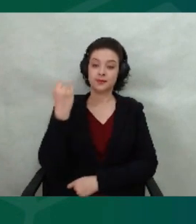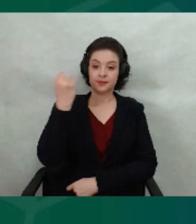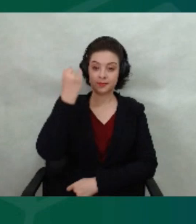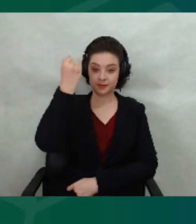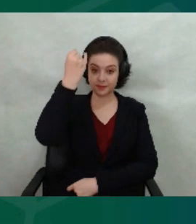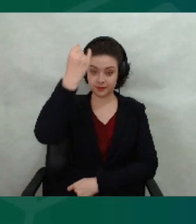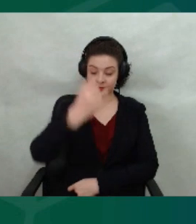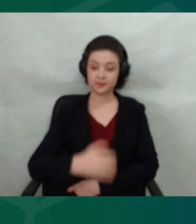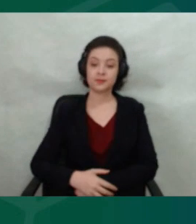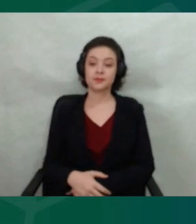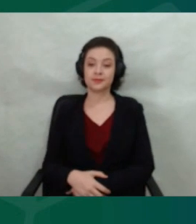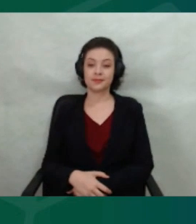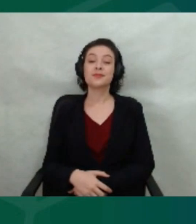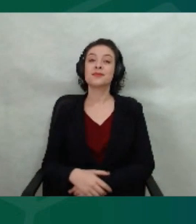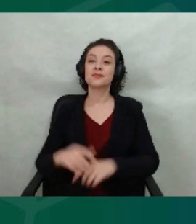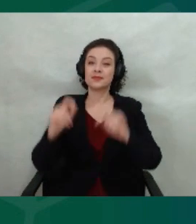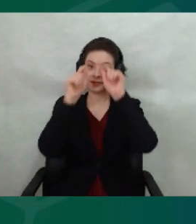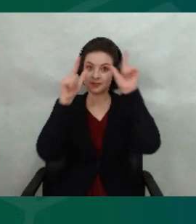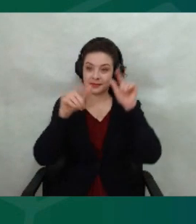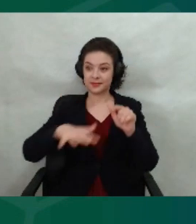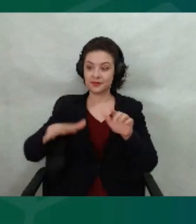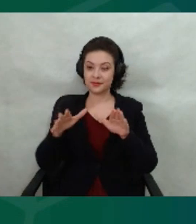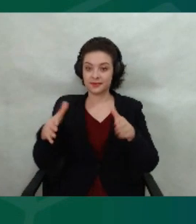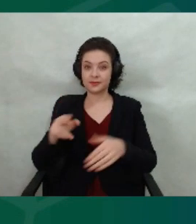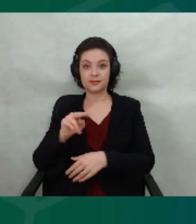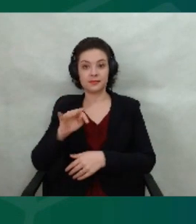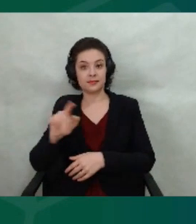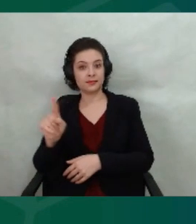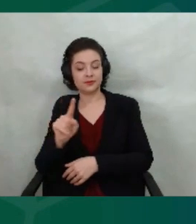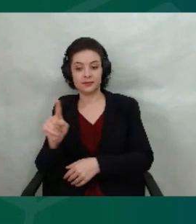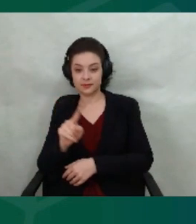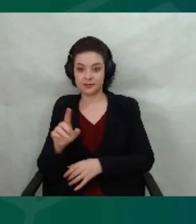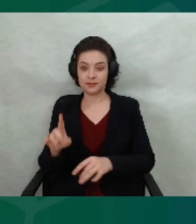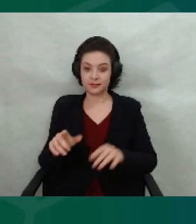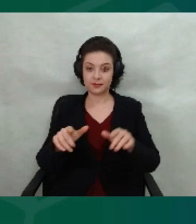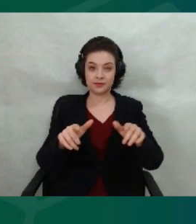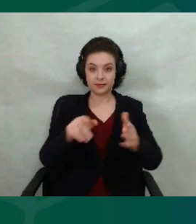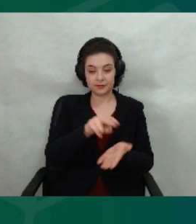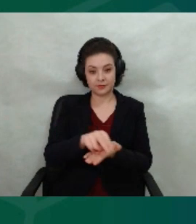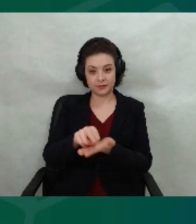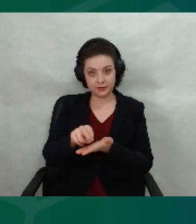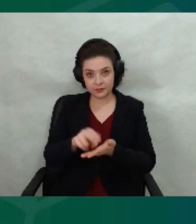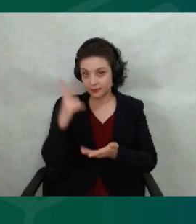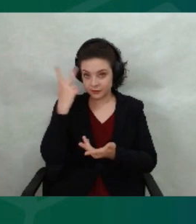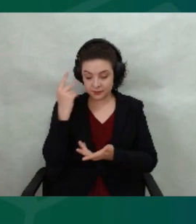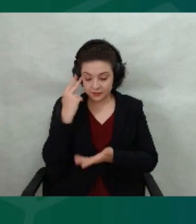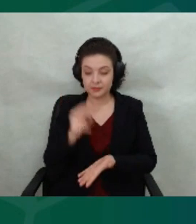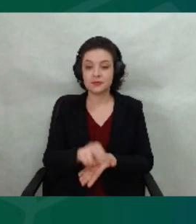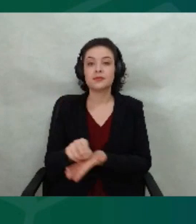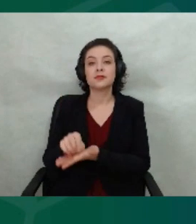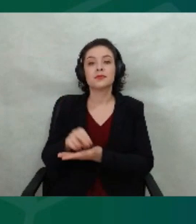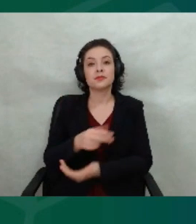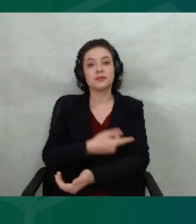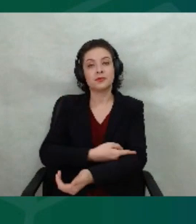a enfermaria do Covid, não é UTI, portanto, minha colega enfermeira está ajudando